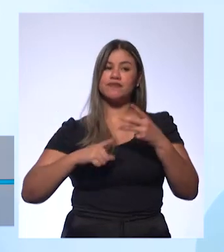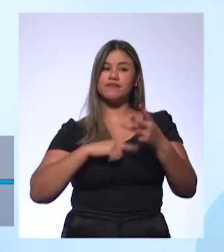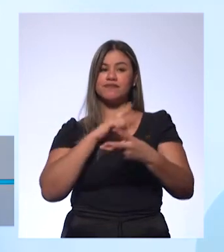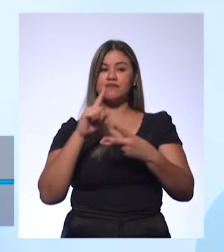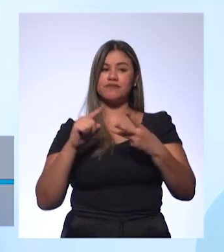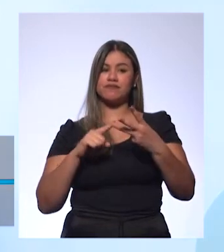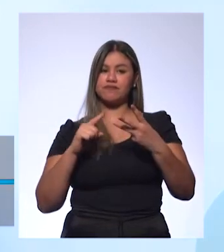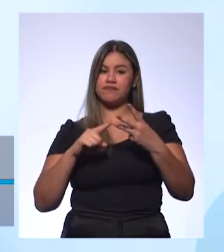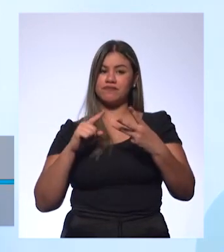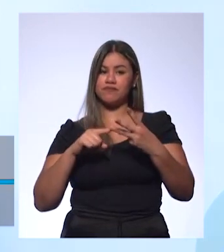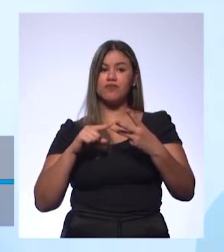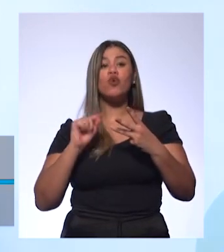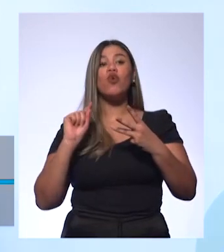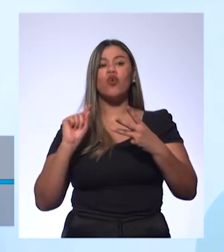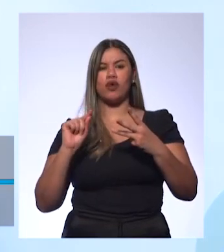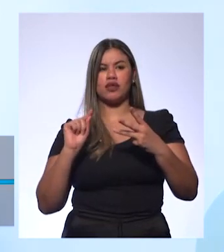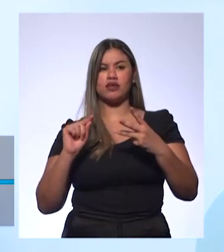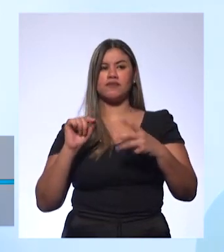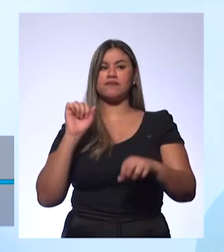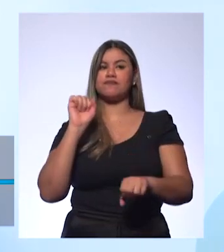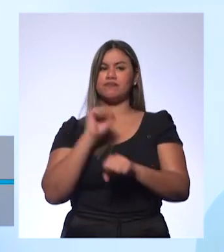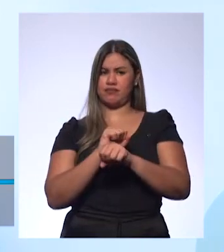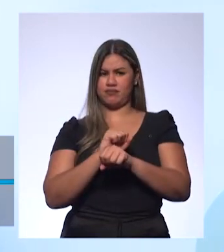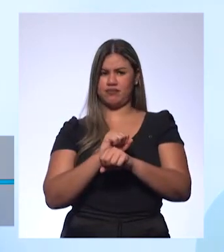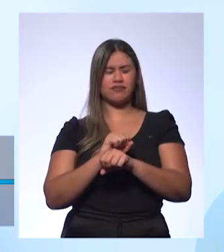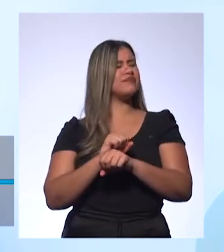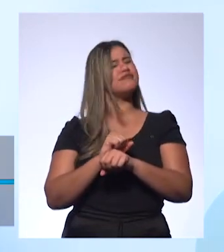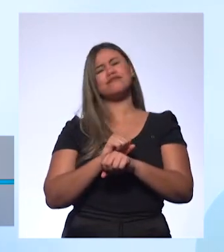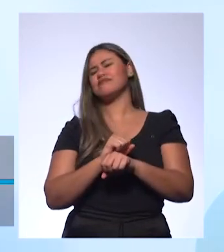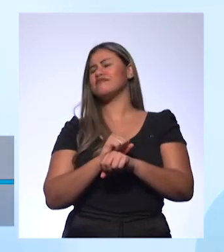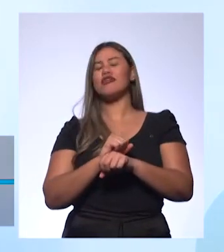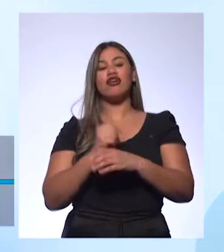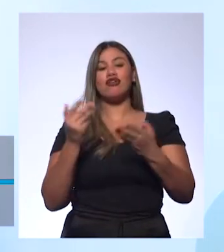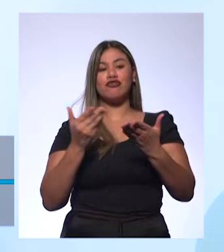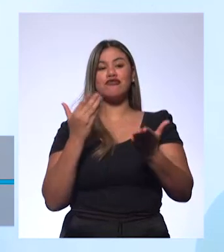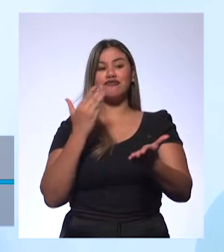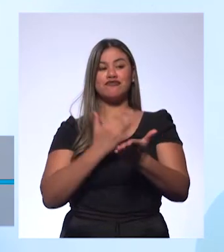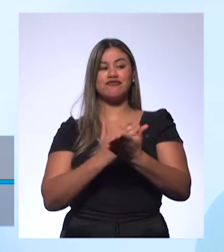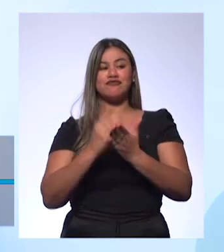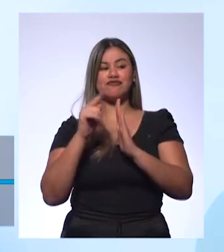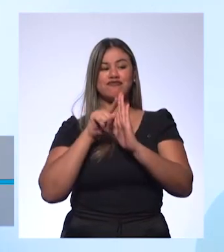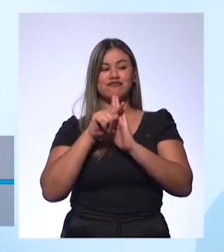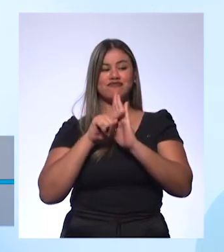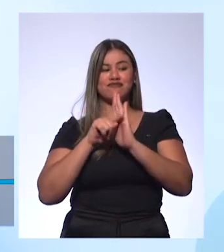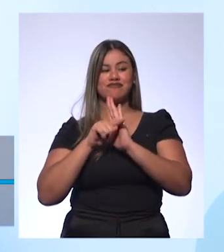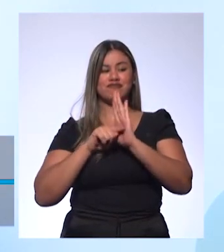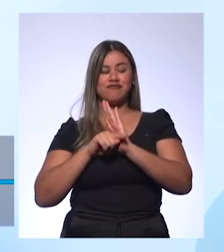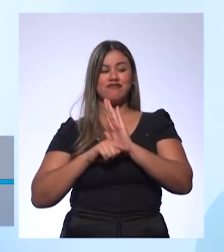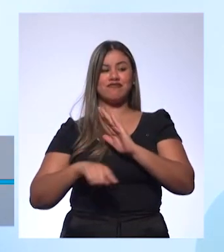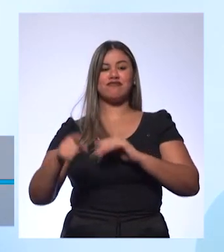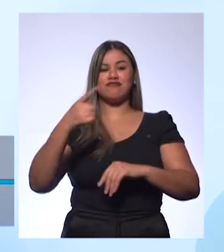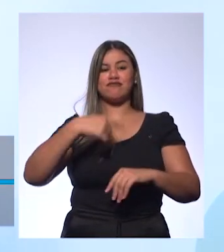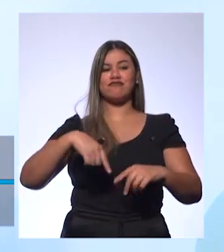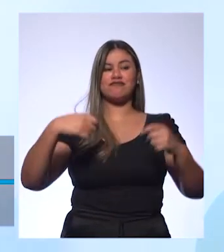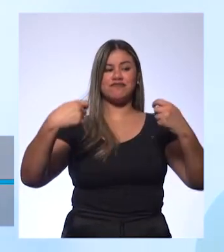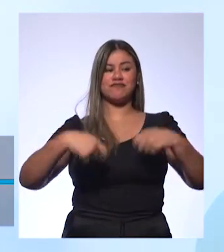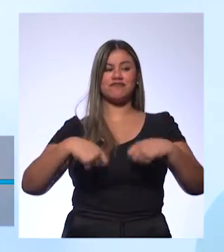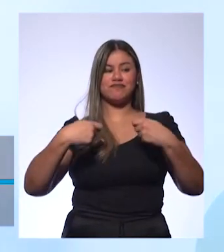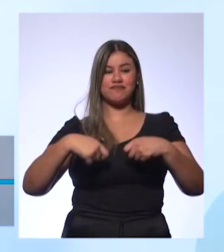vai parar nisso? Lógico que não. Agora que começa realmente a nossa jogada. Nós precisamos